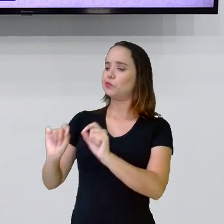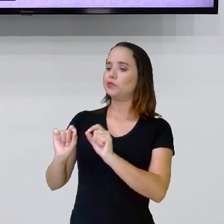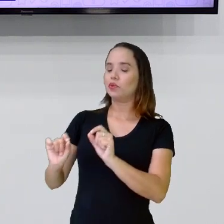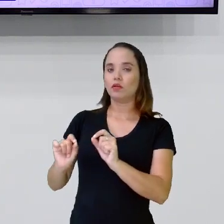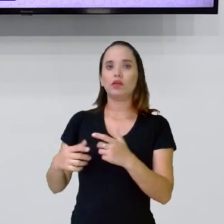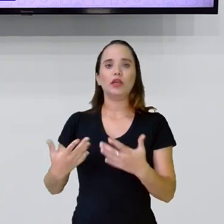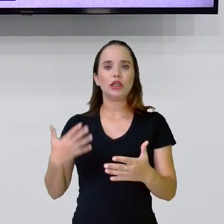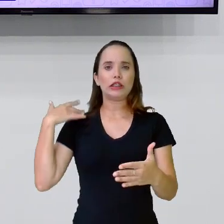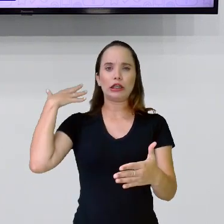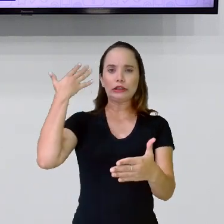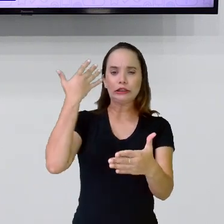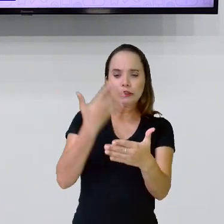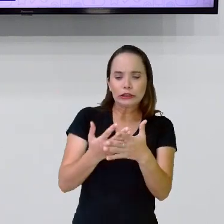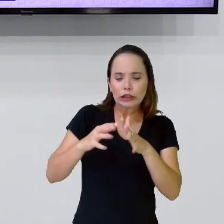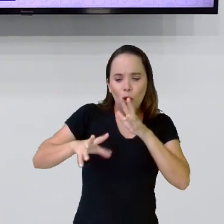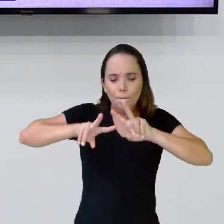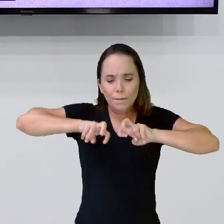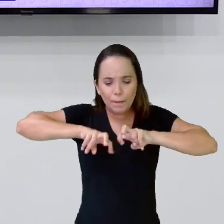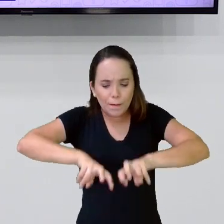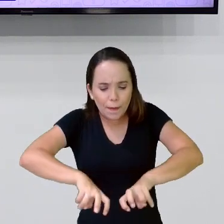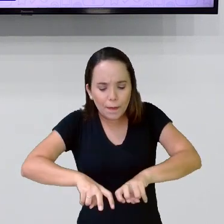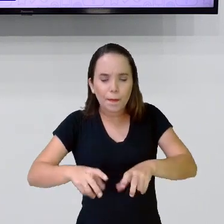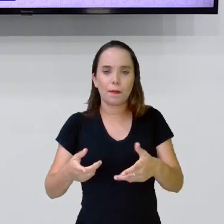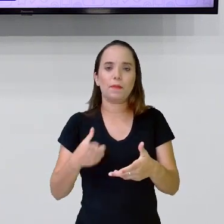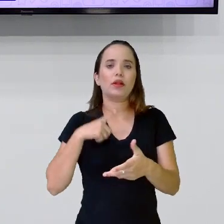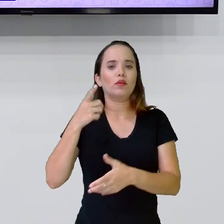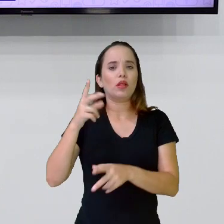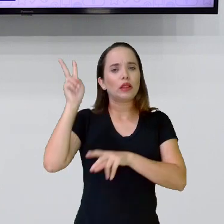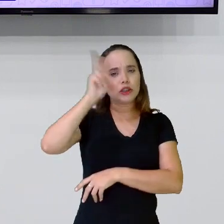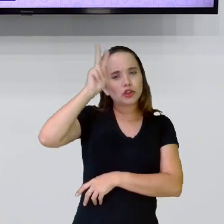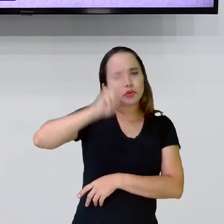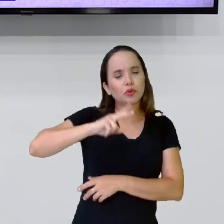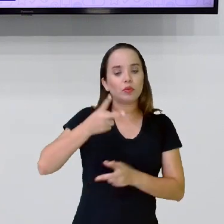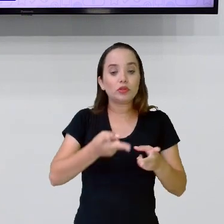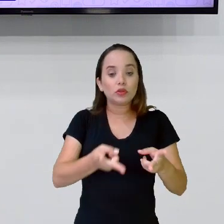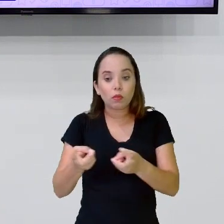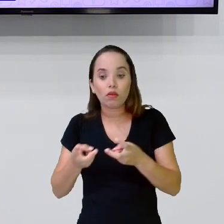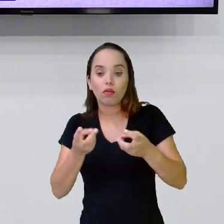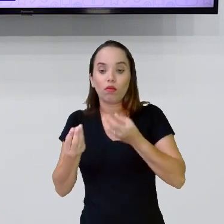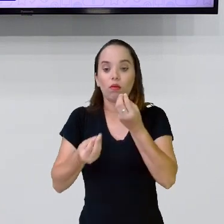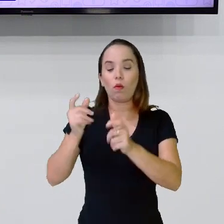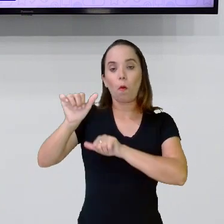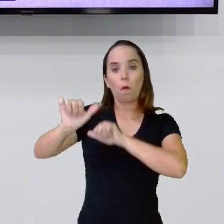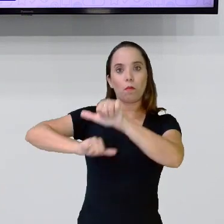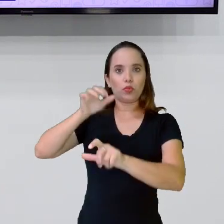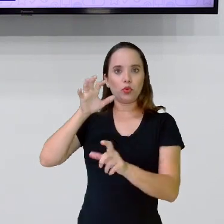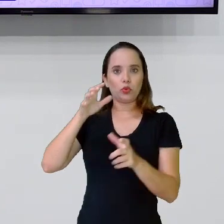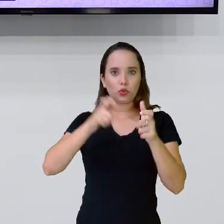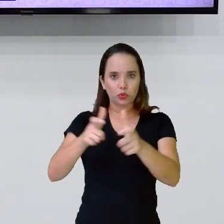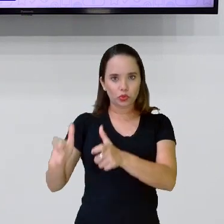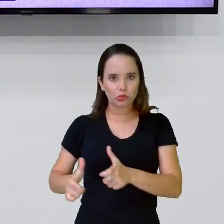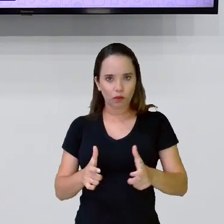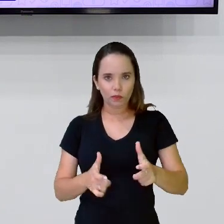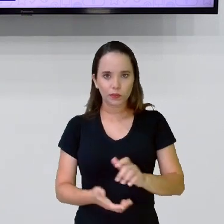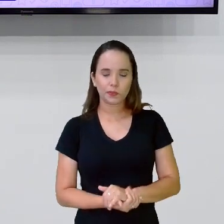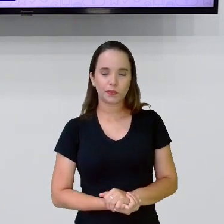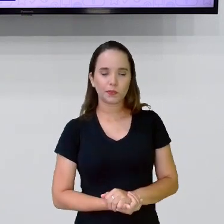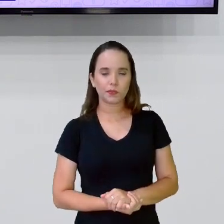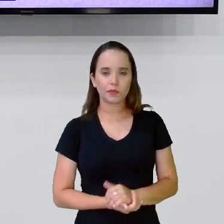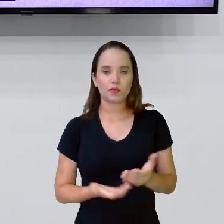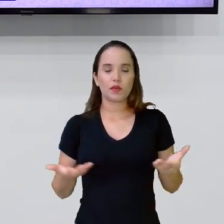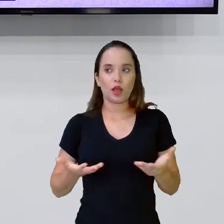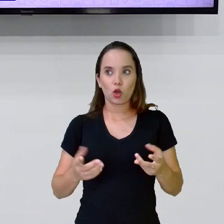resgates históricos são muito importantes para perceber as mudanças daquele lugar, ok? Vamos agora